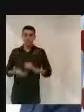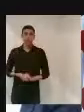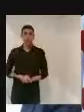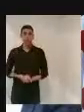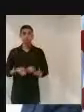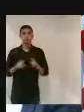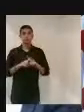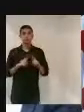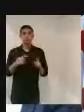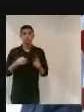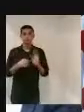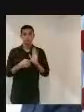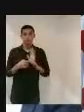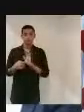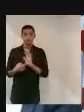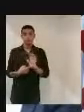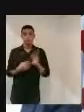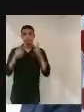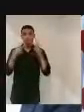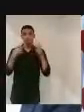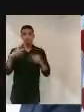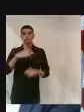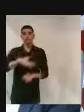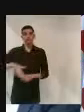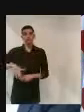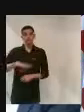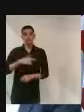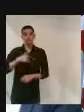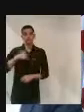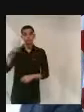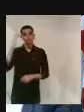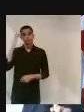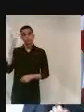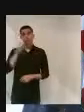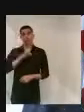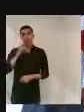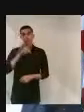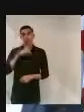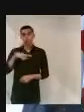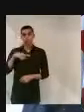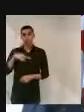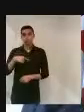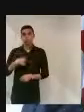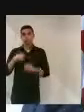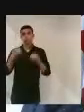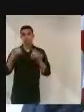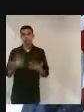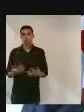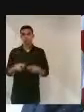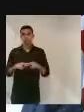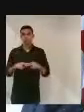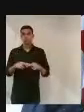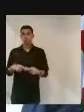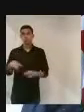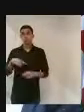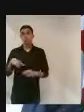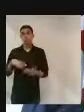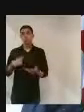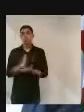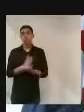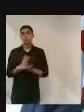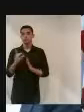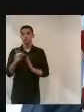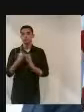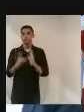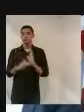apresentar um cenário geral, acho que as urgências que ocorrem devido aos decretos que estão aparecendo, os